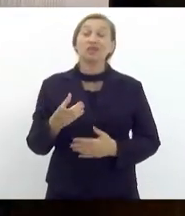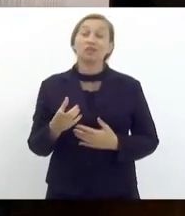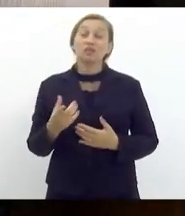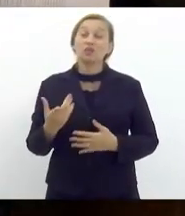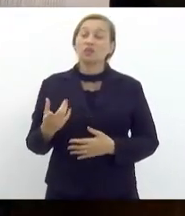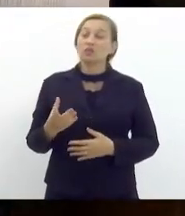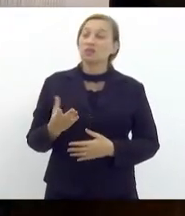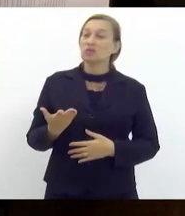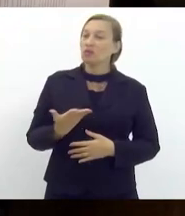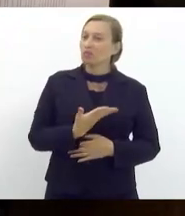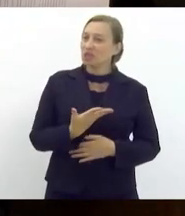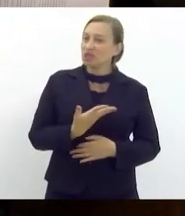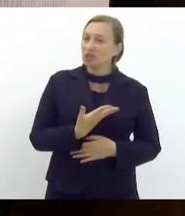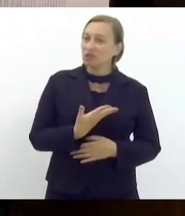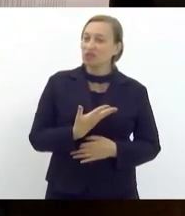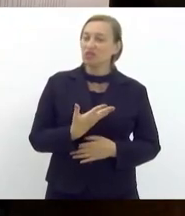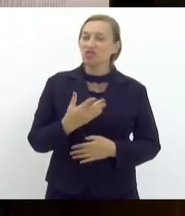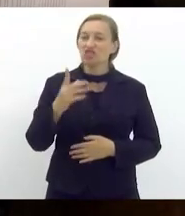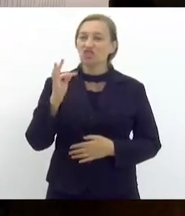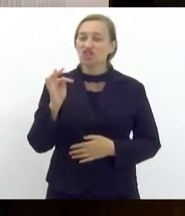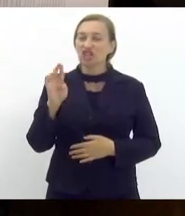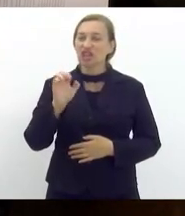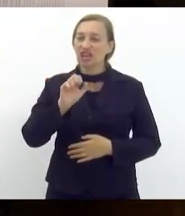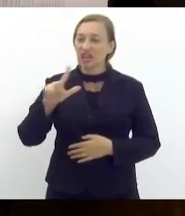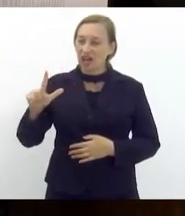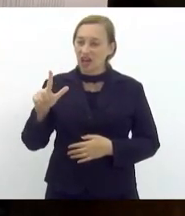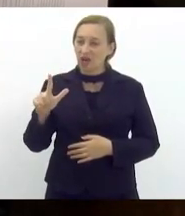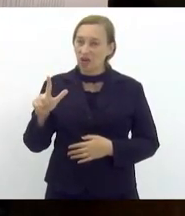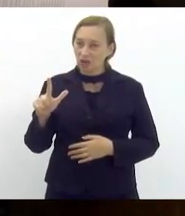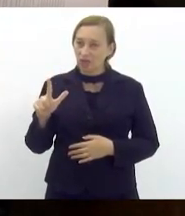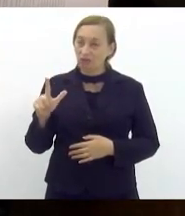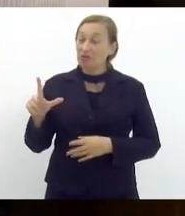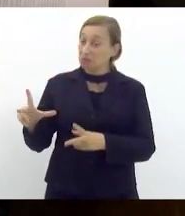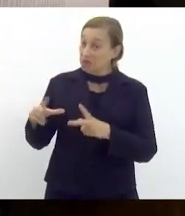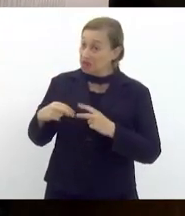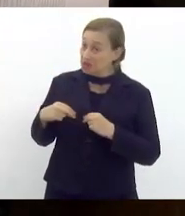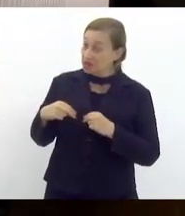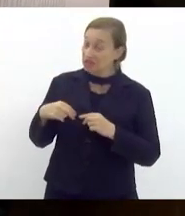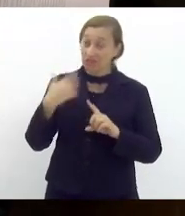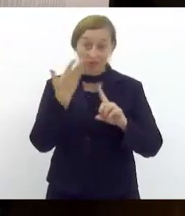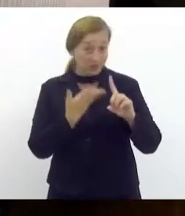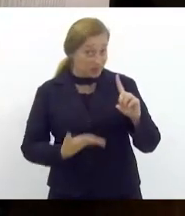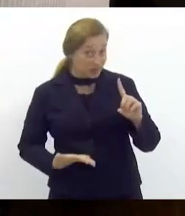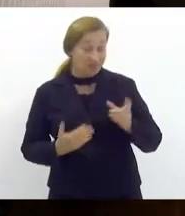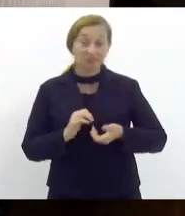o nosso querido General Braga neto também é merecedor dessa honraria